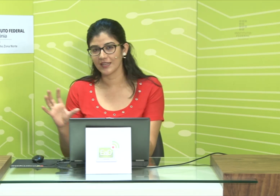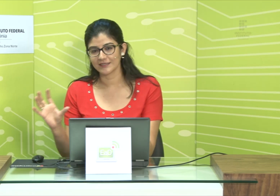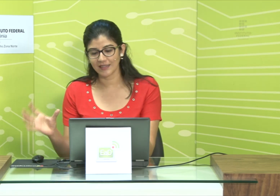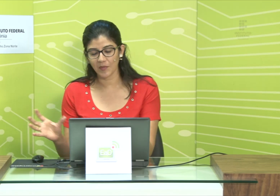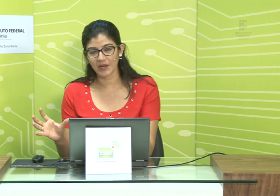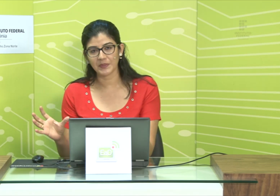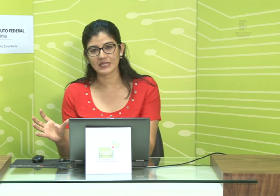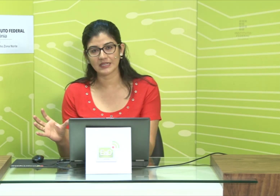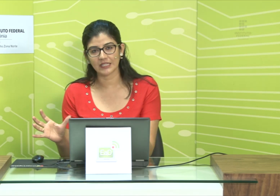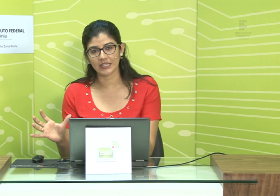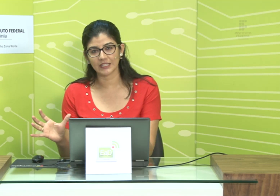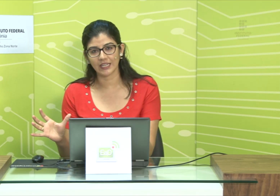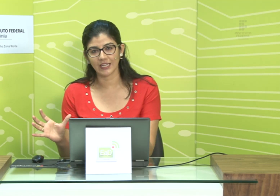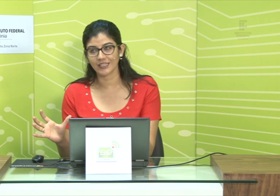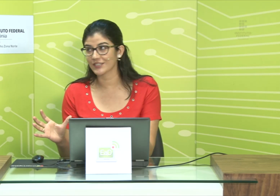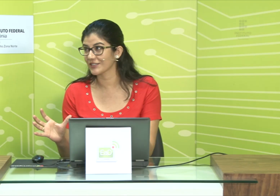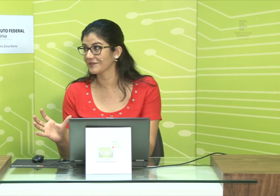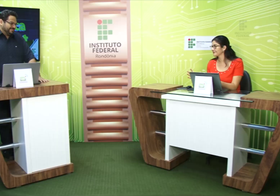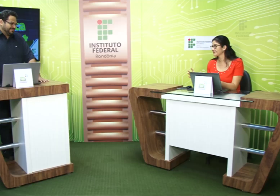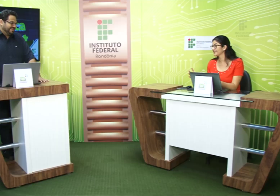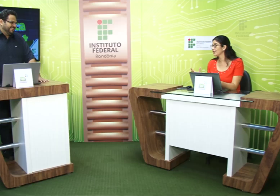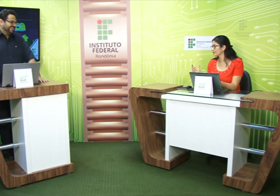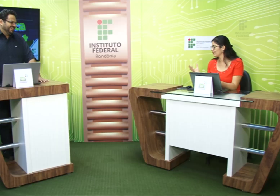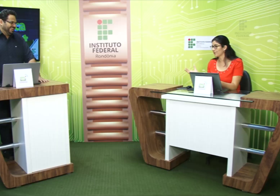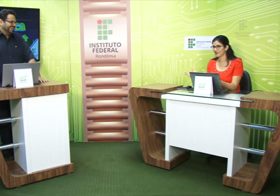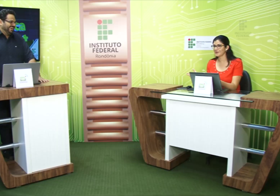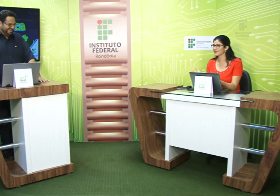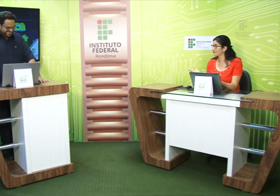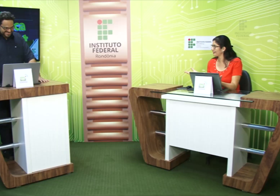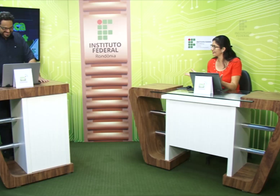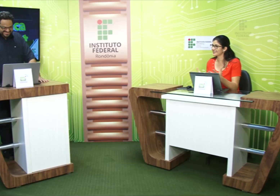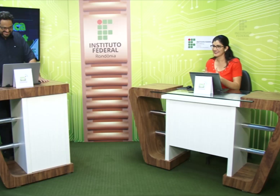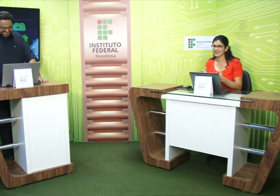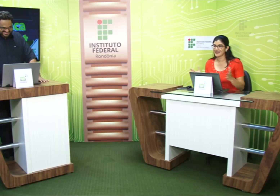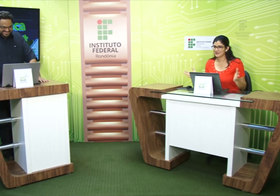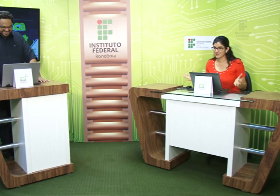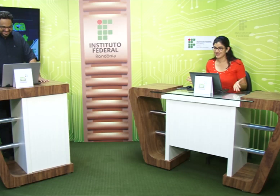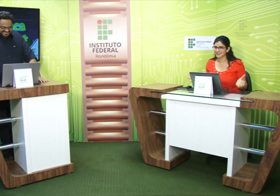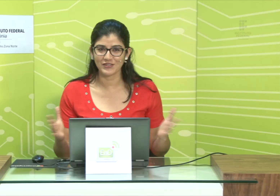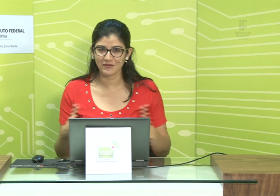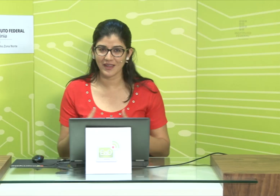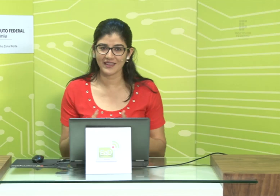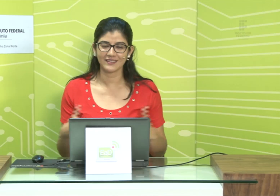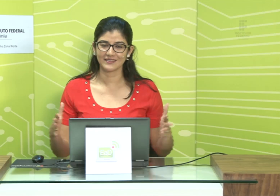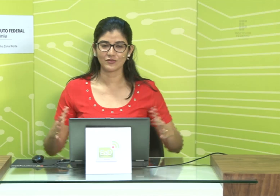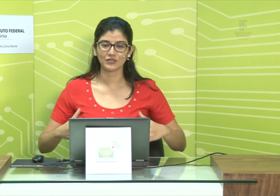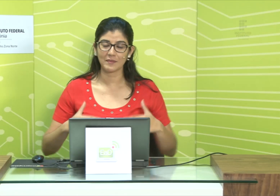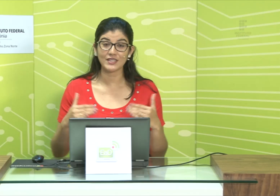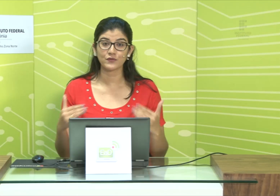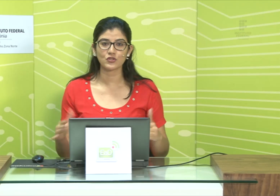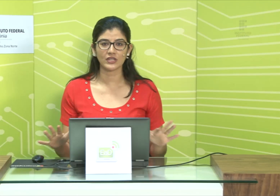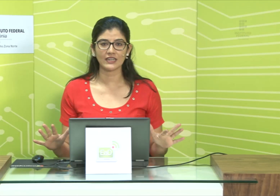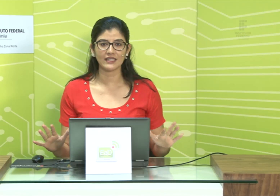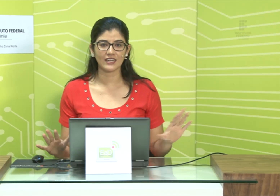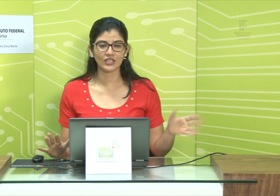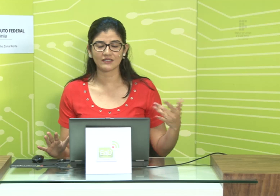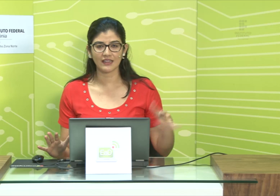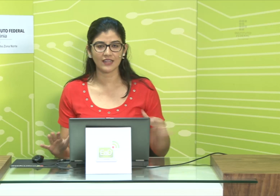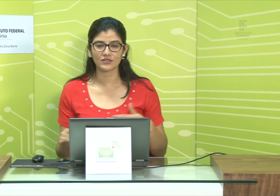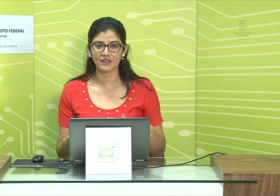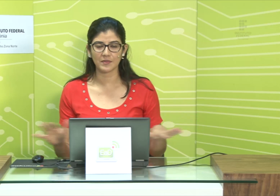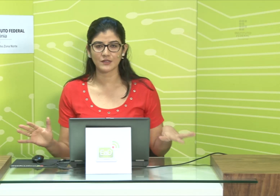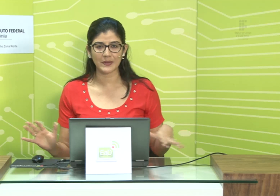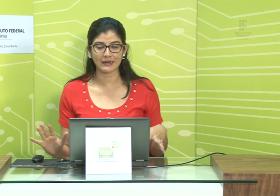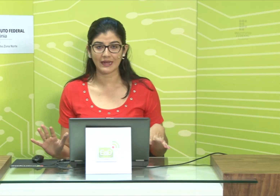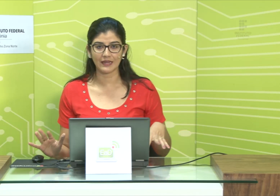funciona, dar uma pesquisada na internet. Se não estiver funcionando, professor. Não, obviamente, eu falei se você não tiver mais funcionalidade. Tá